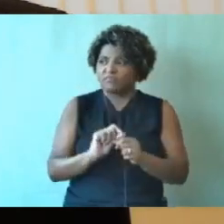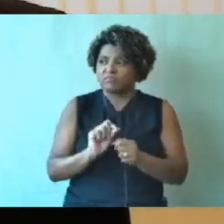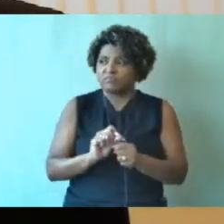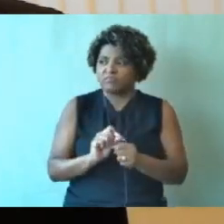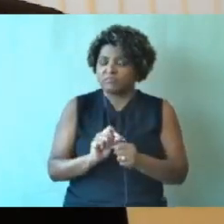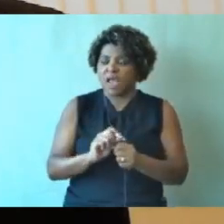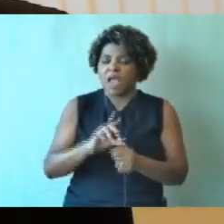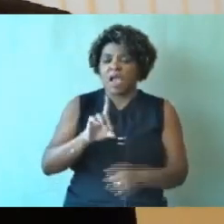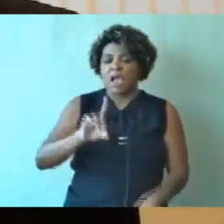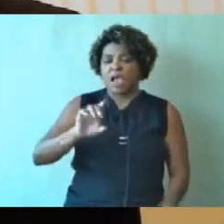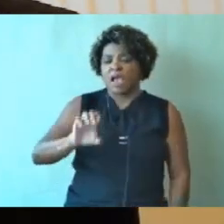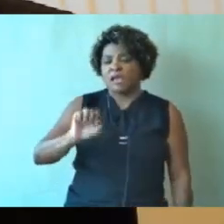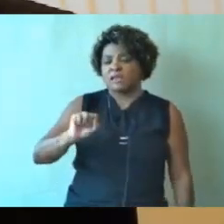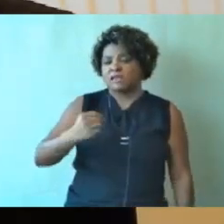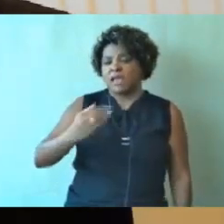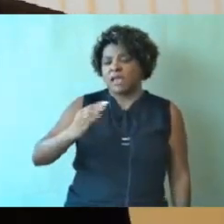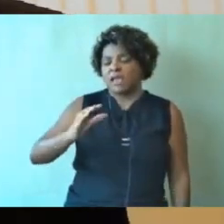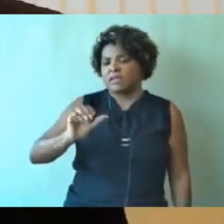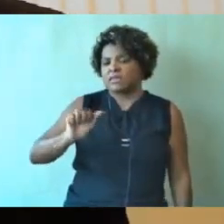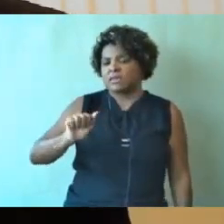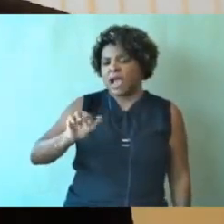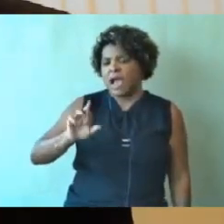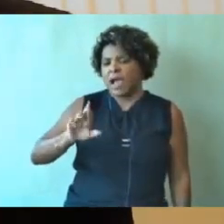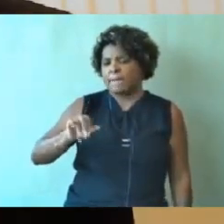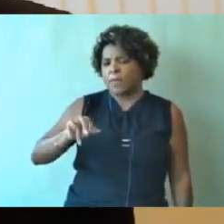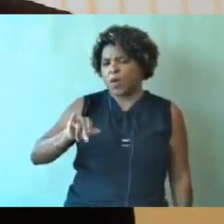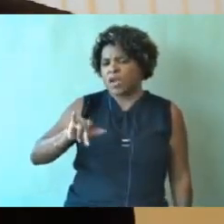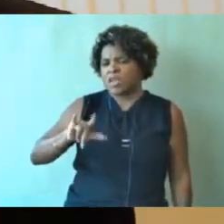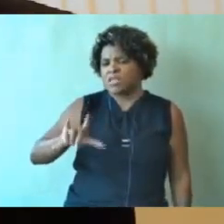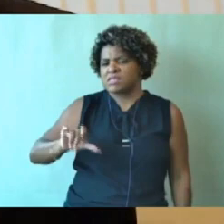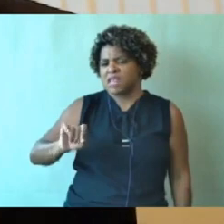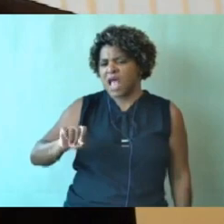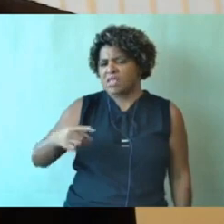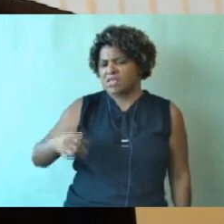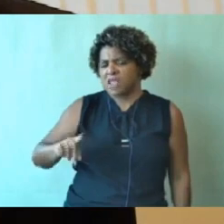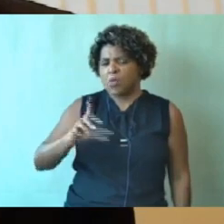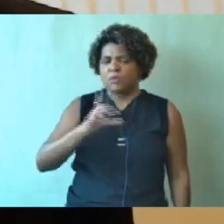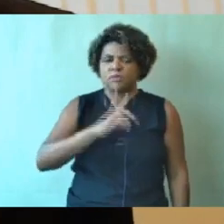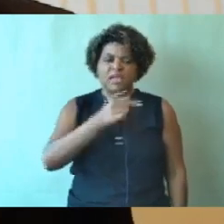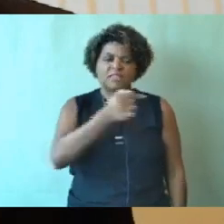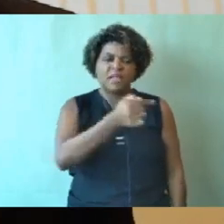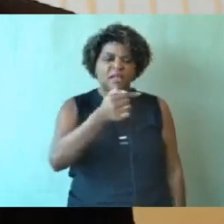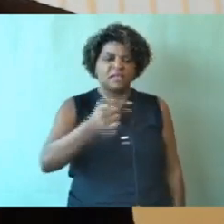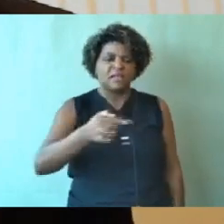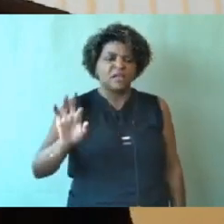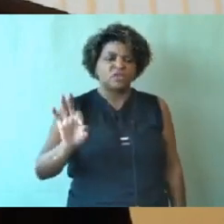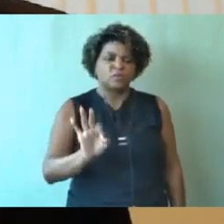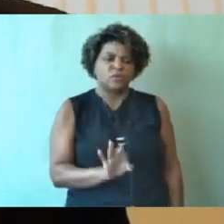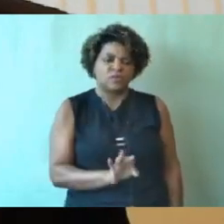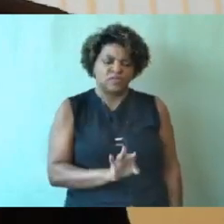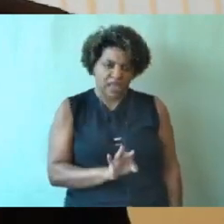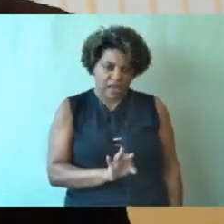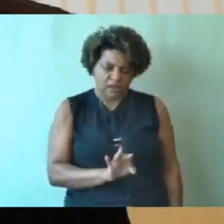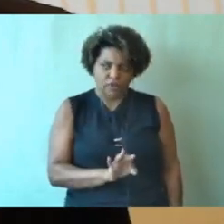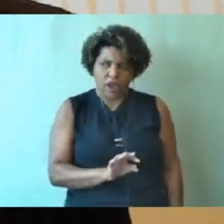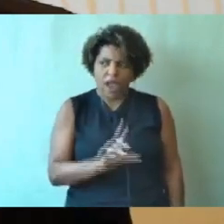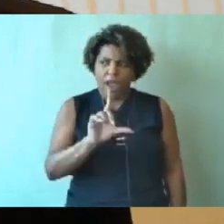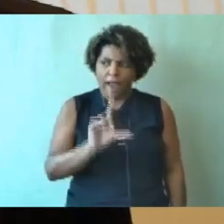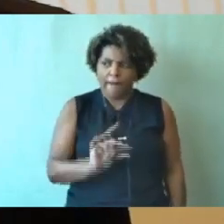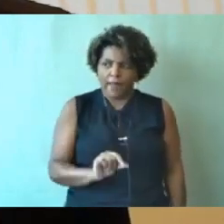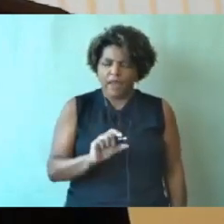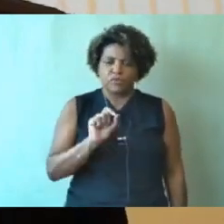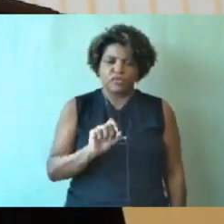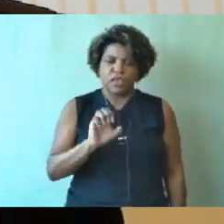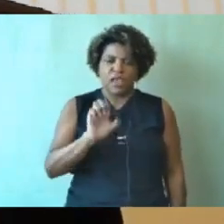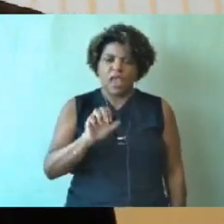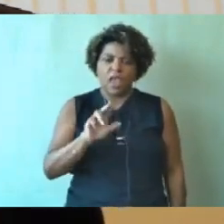descarbonização, esses 500 ônibus que estão entrando em Belo Horizonte, são Euro 6, eles põem 77% a menos do que um Euro 5, só que